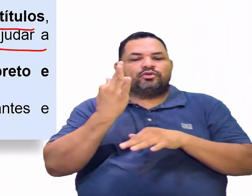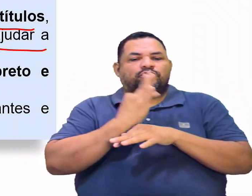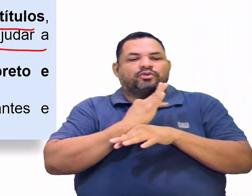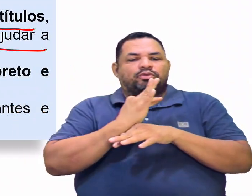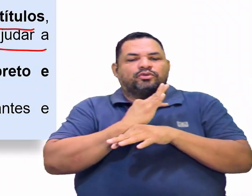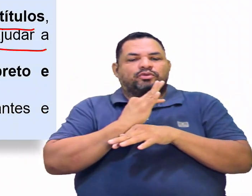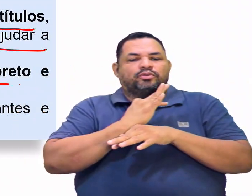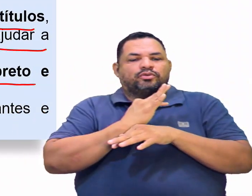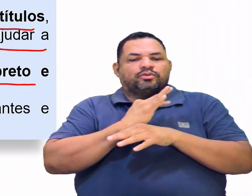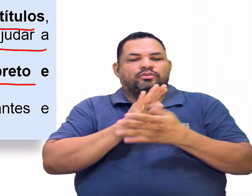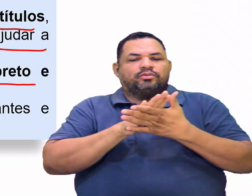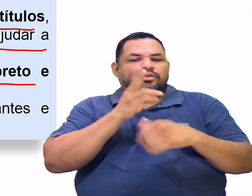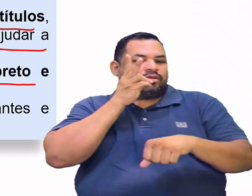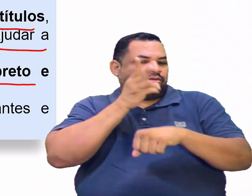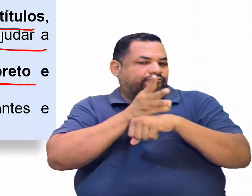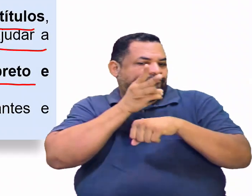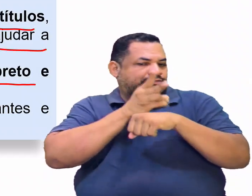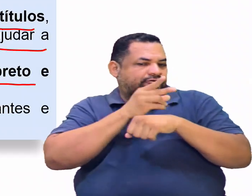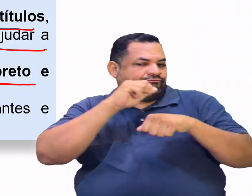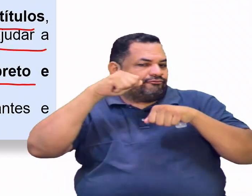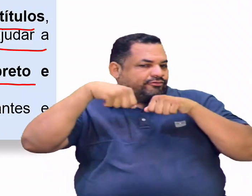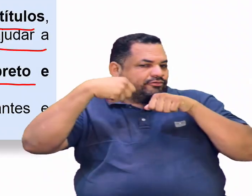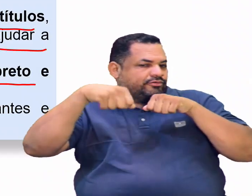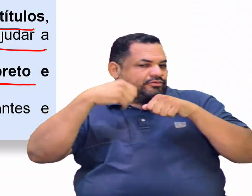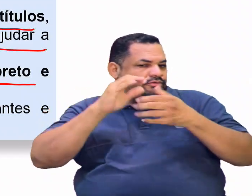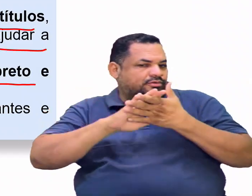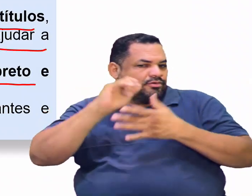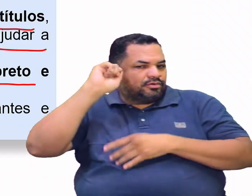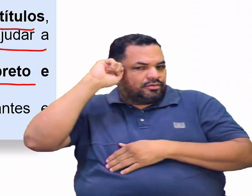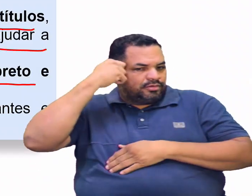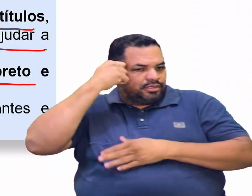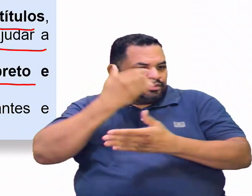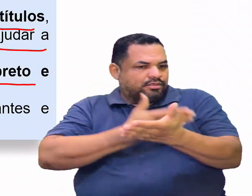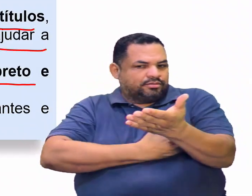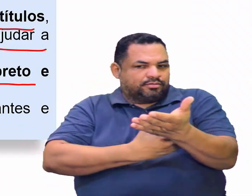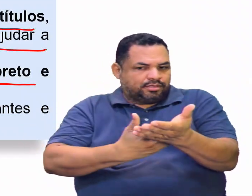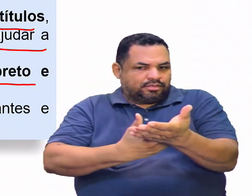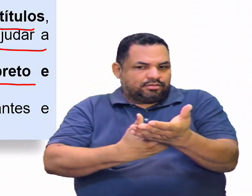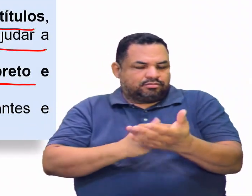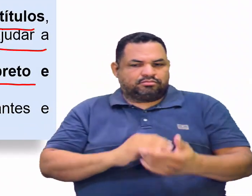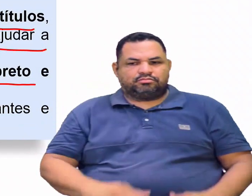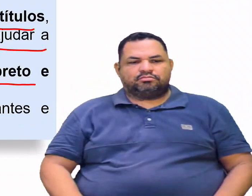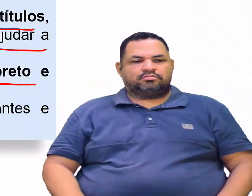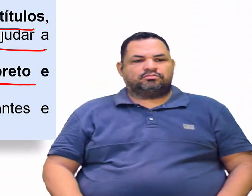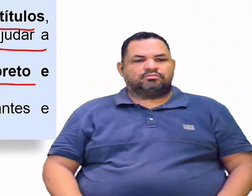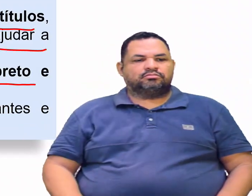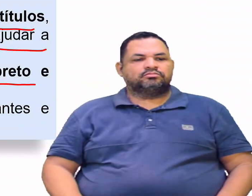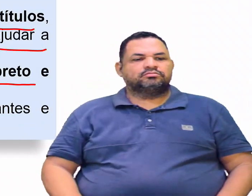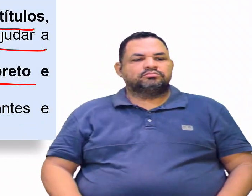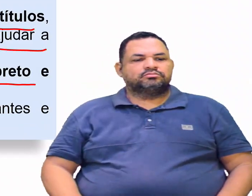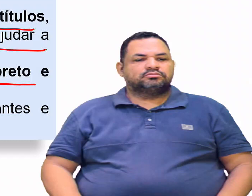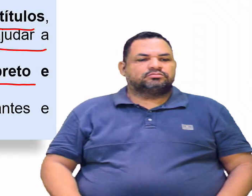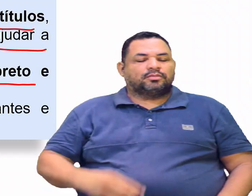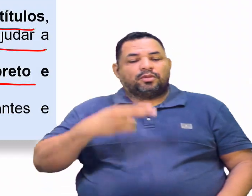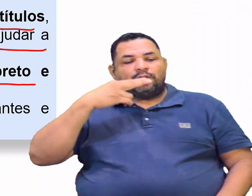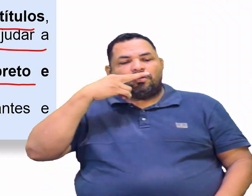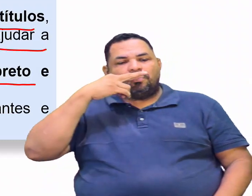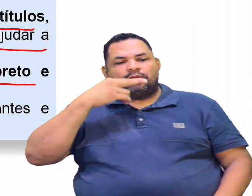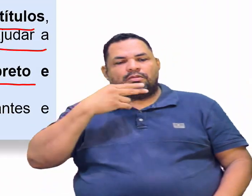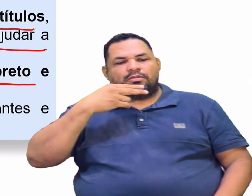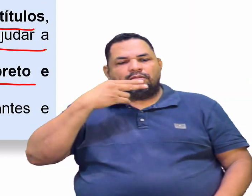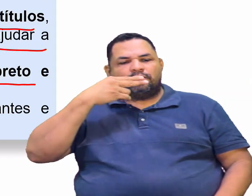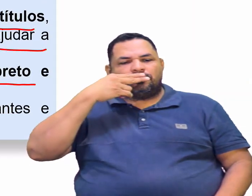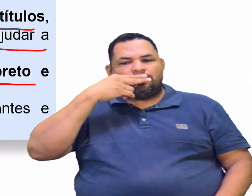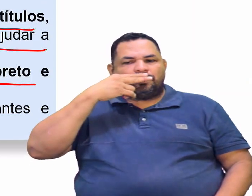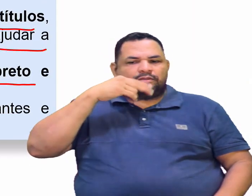em preto e branco. Então, chegamos a ele. O Chaplin foi